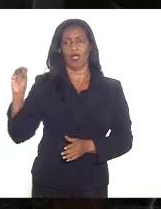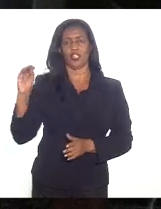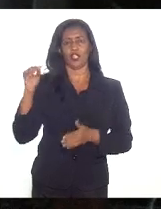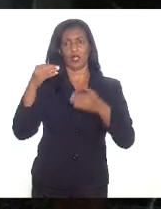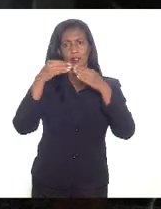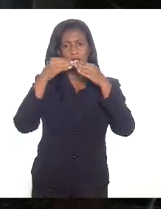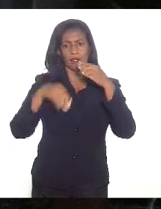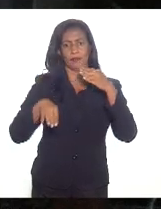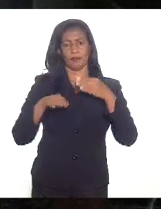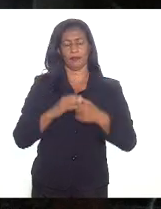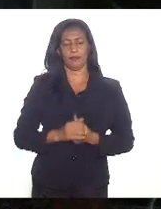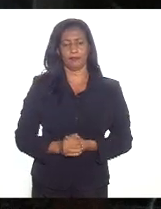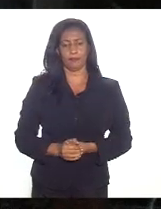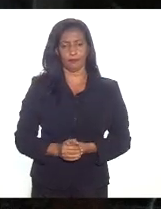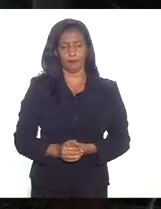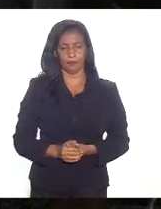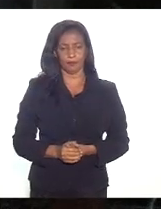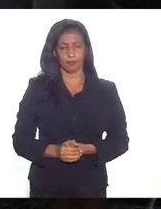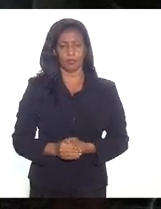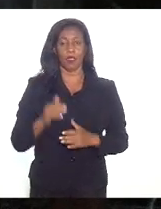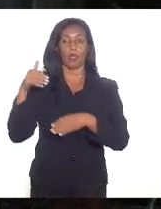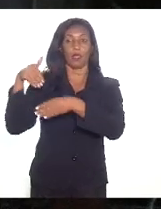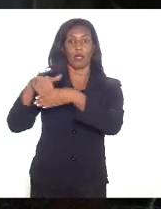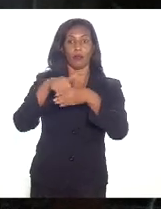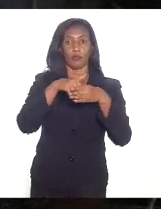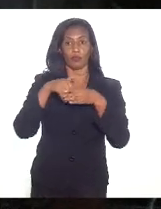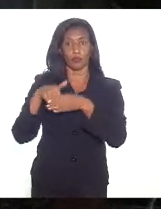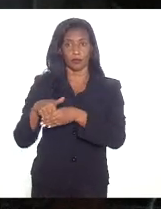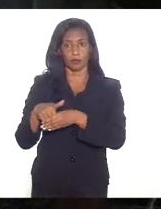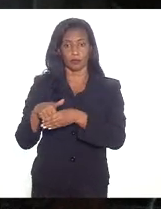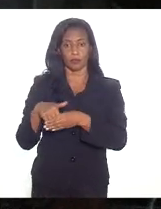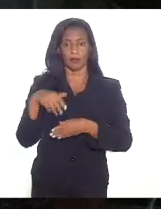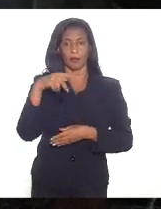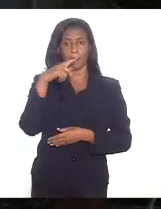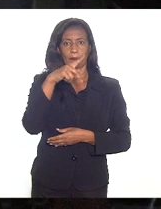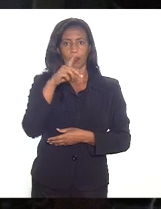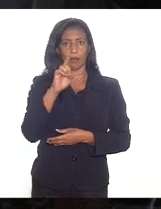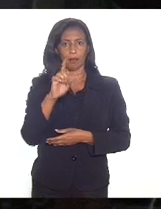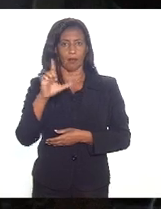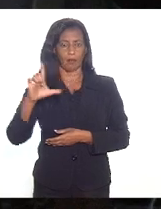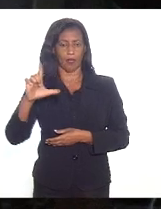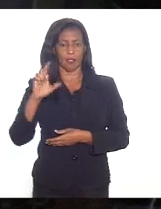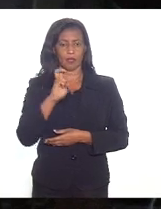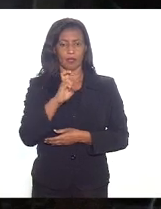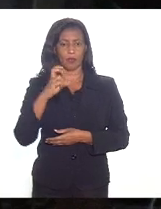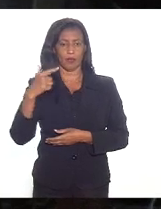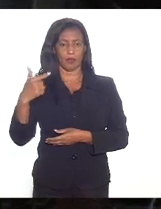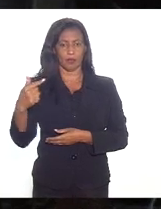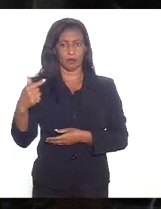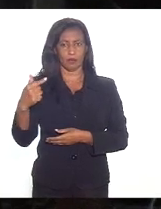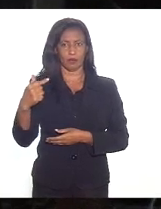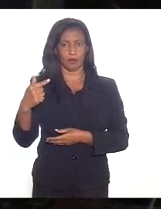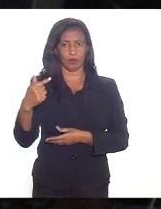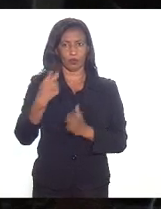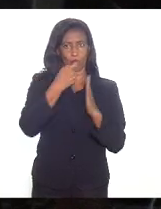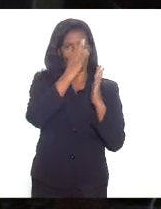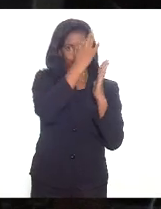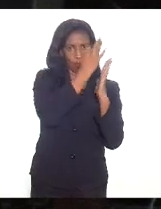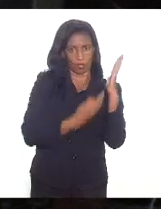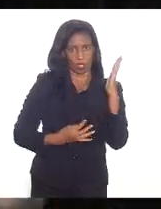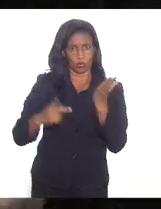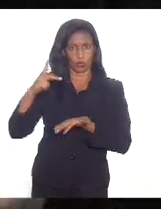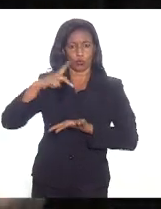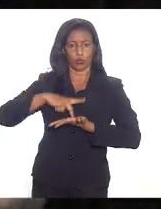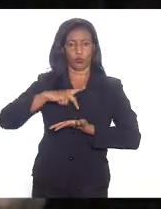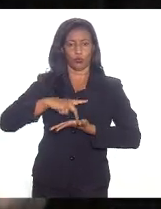como estão, rejeitados. Em votação, o PDL 57/2001, com a redação original. Senhores que aprovam nisso como estão,